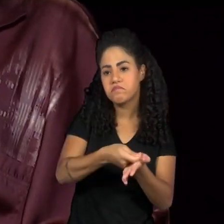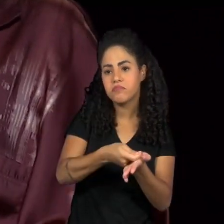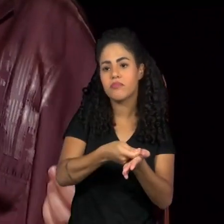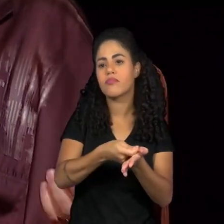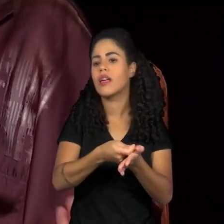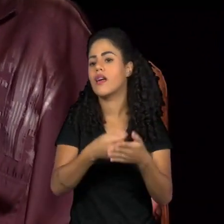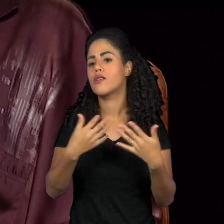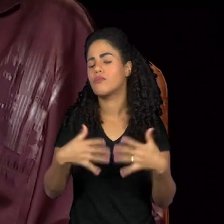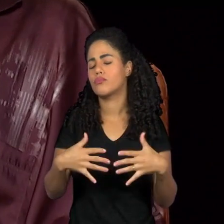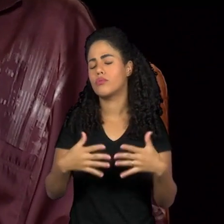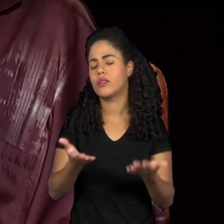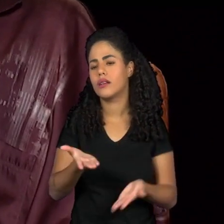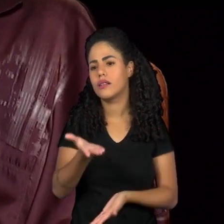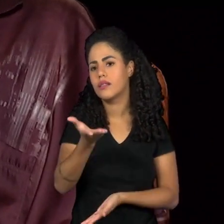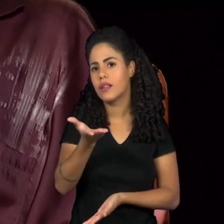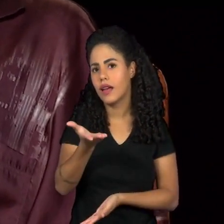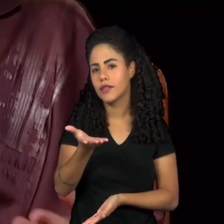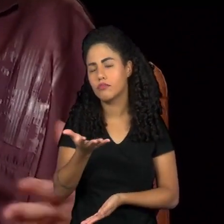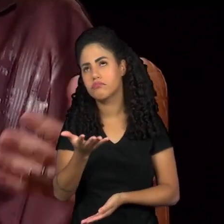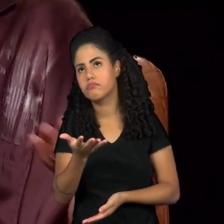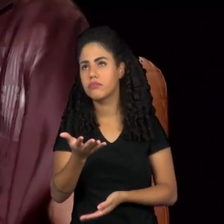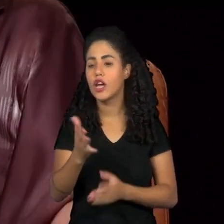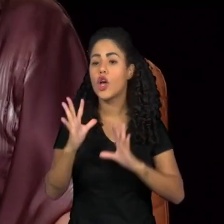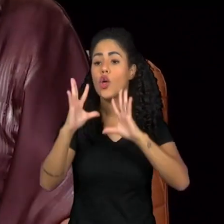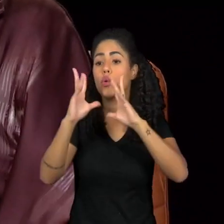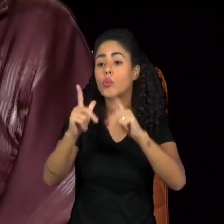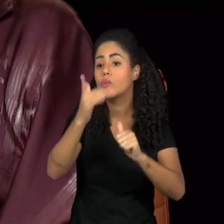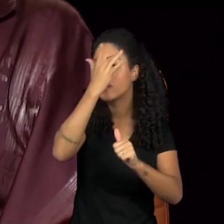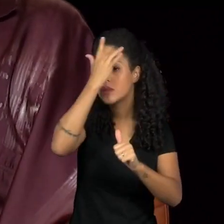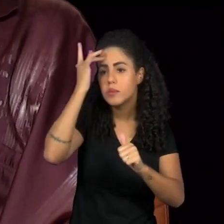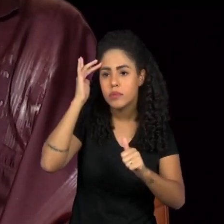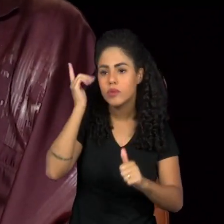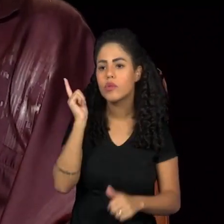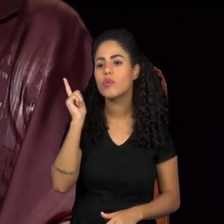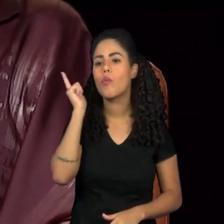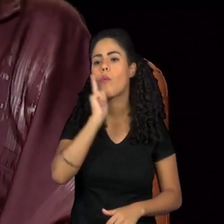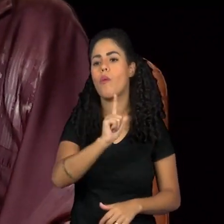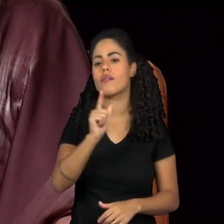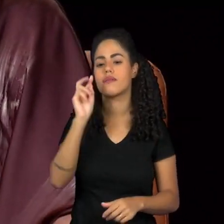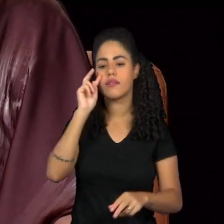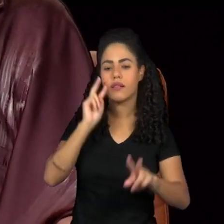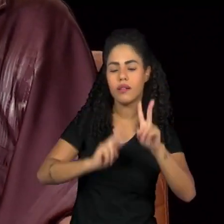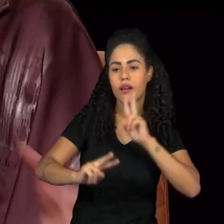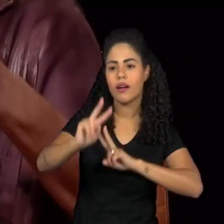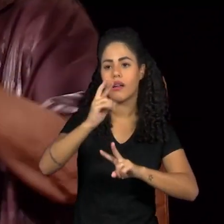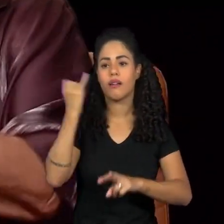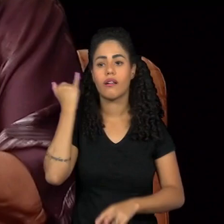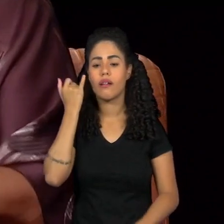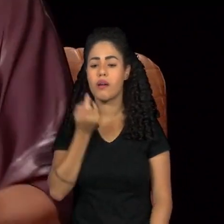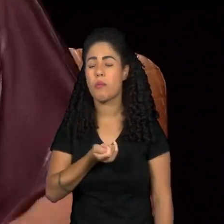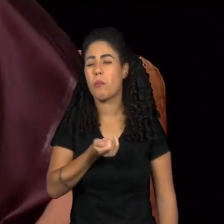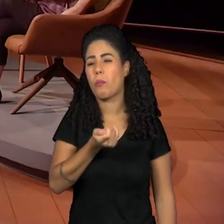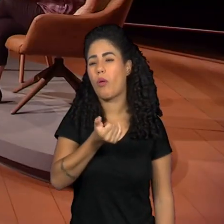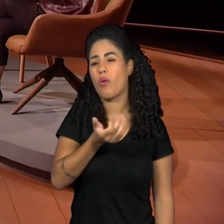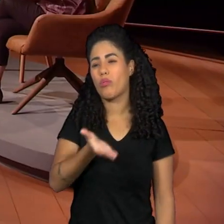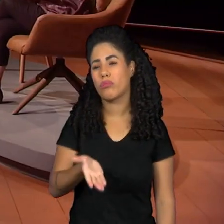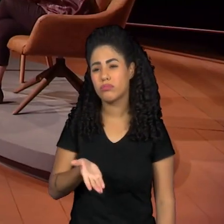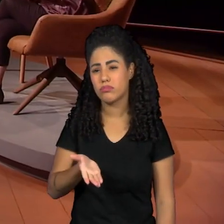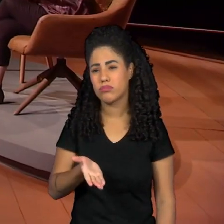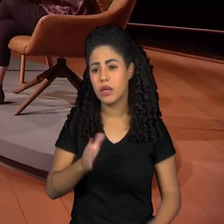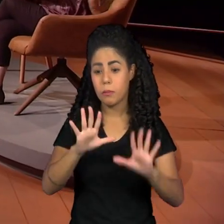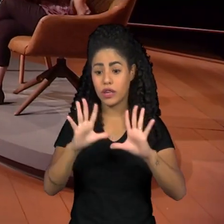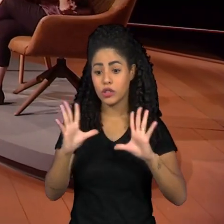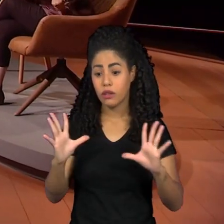parcela ínfima de todo mundo que carrega conteúdo audiovisual. É muito pouco para as teles, mas junto é